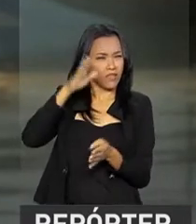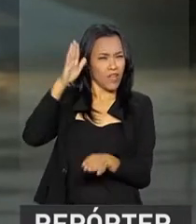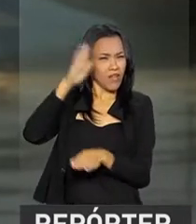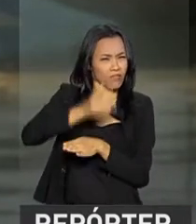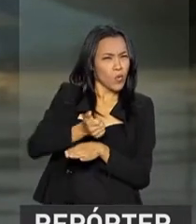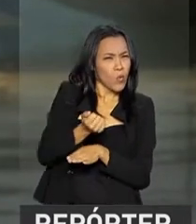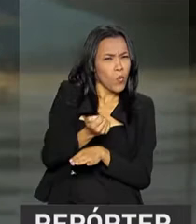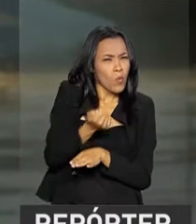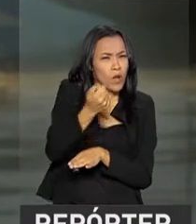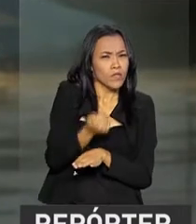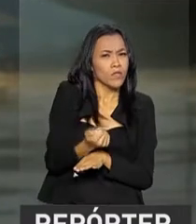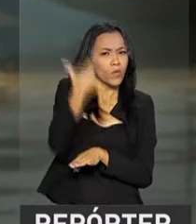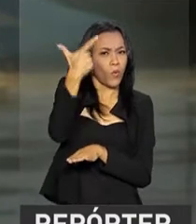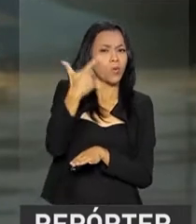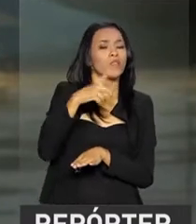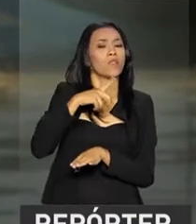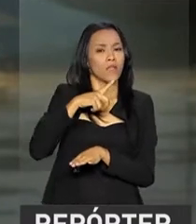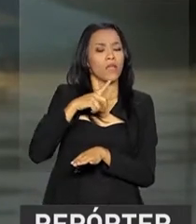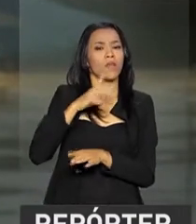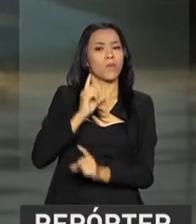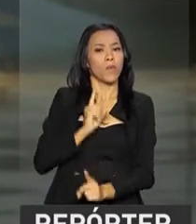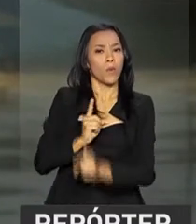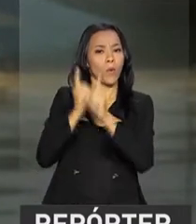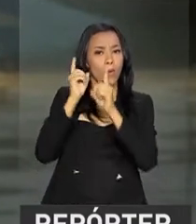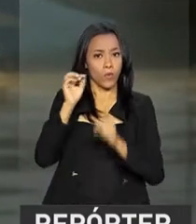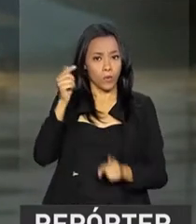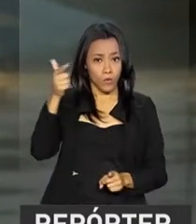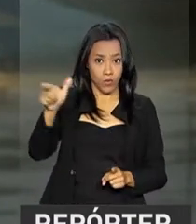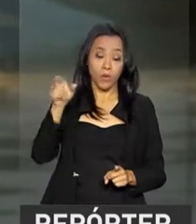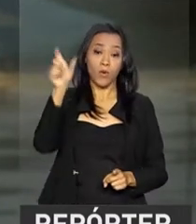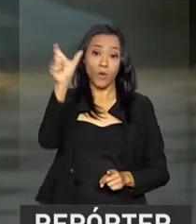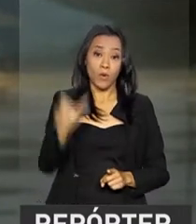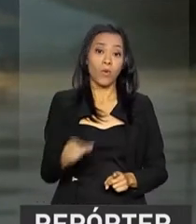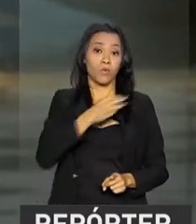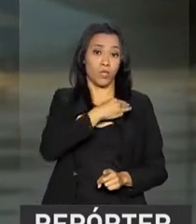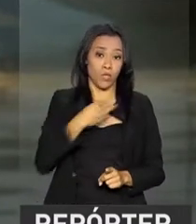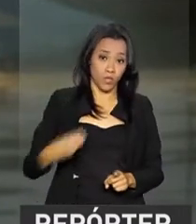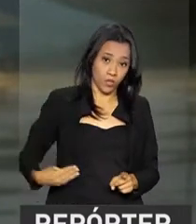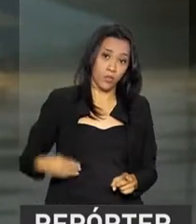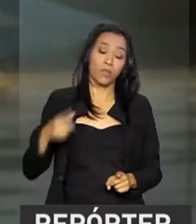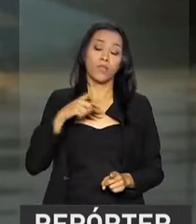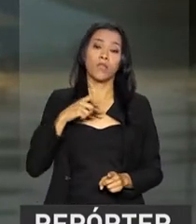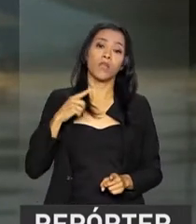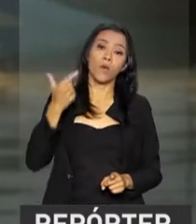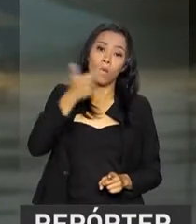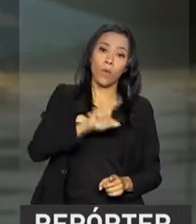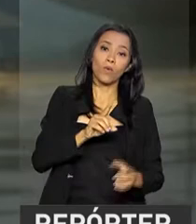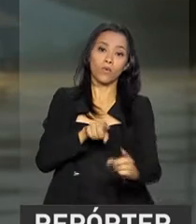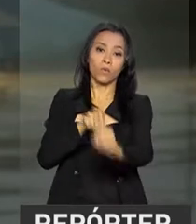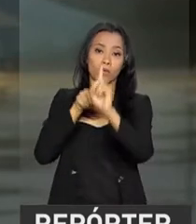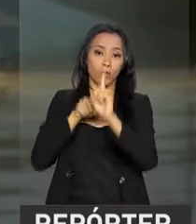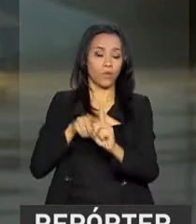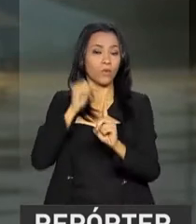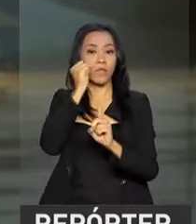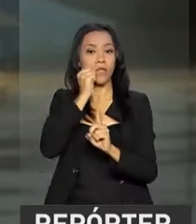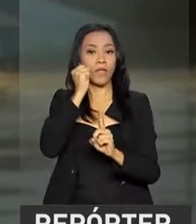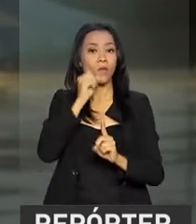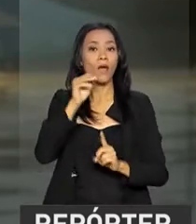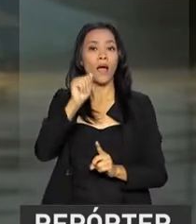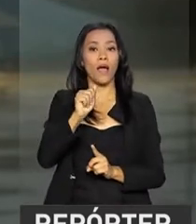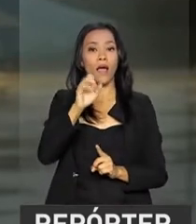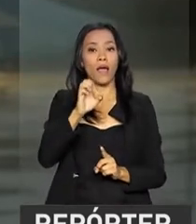da Integração Nacional, Helder Barbalho, que vai estar acompanhado do senador Aécio Neves e de